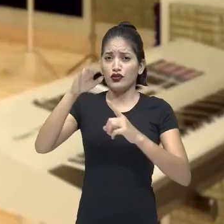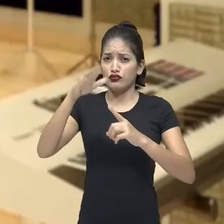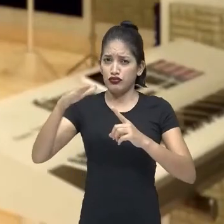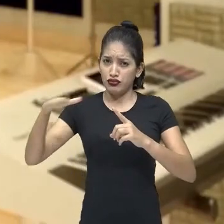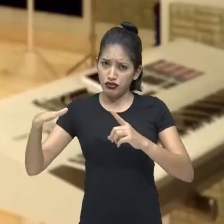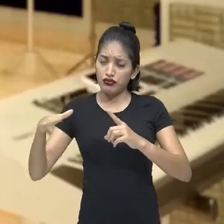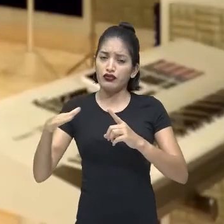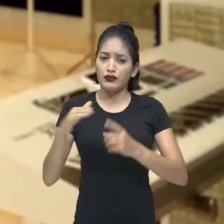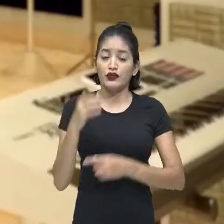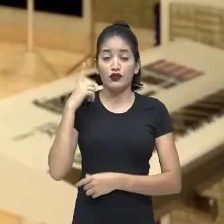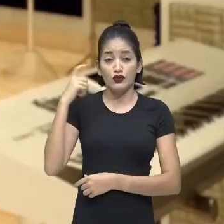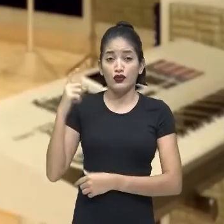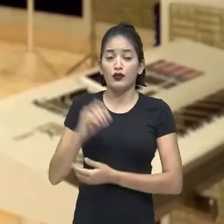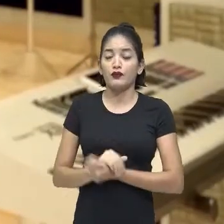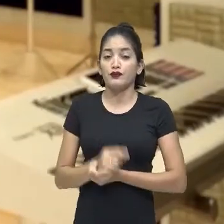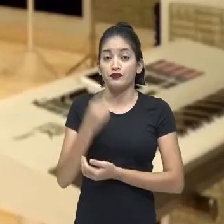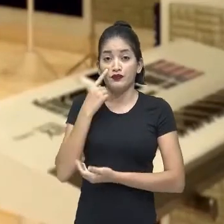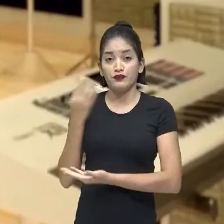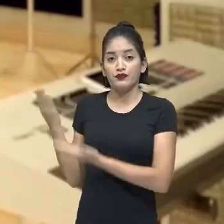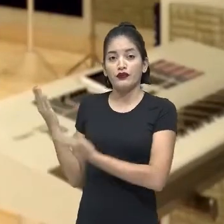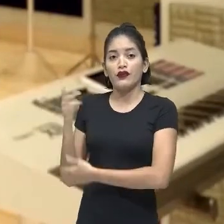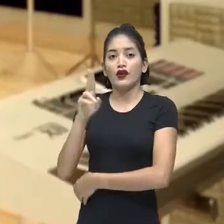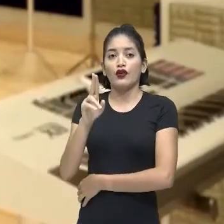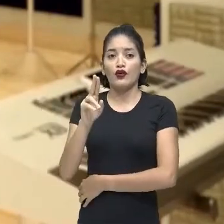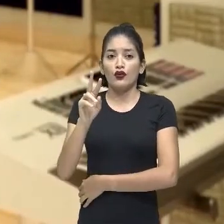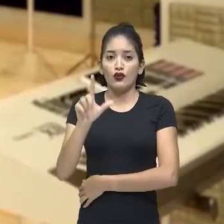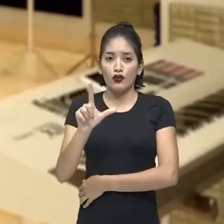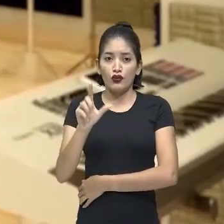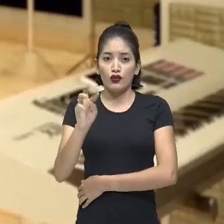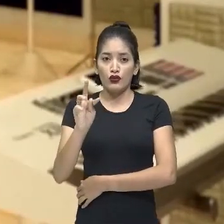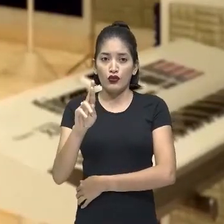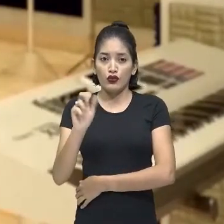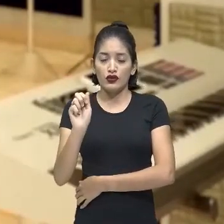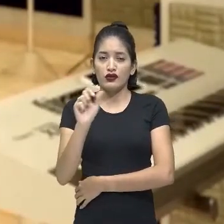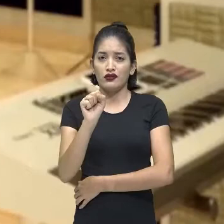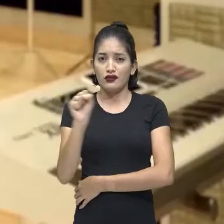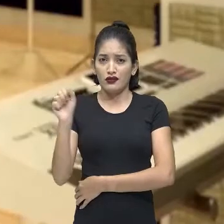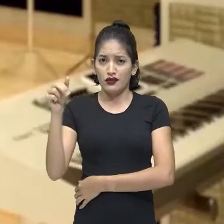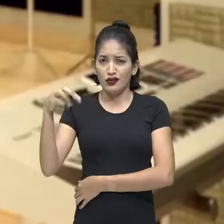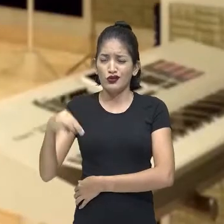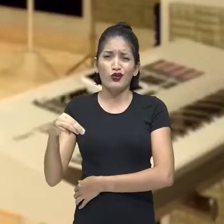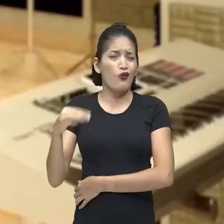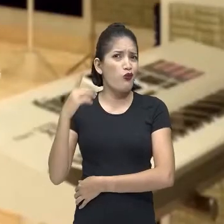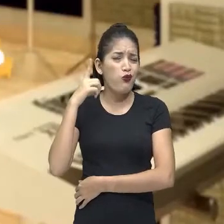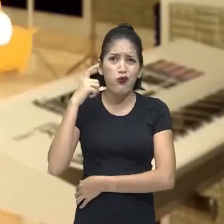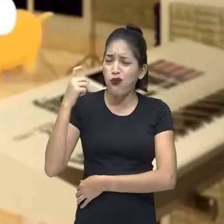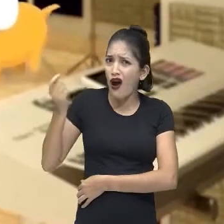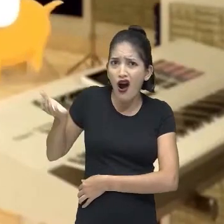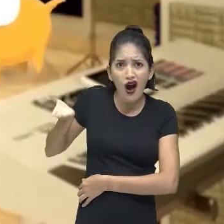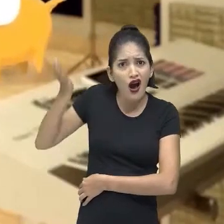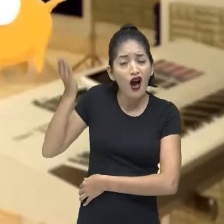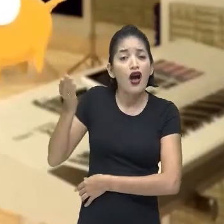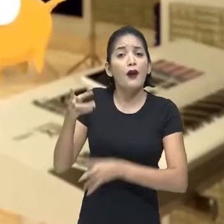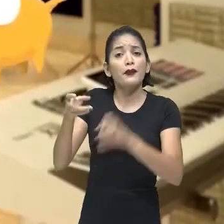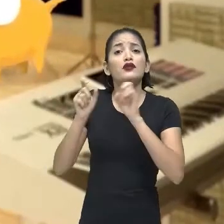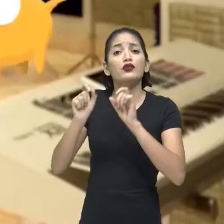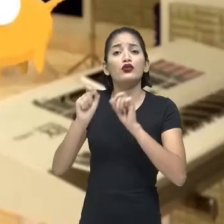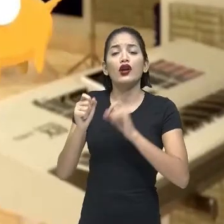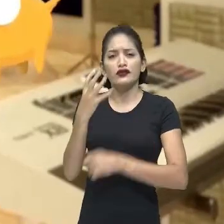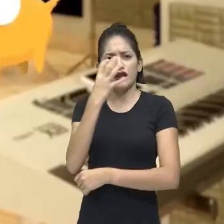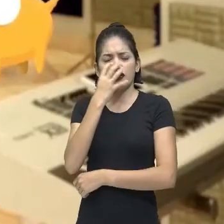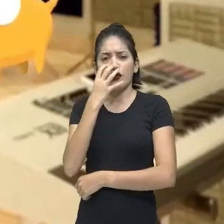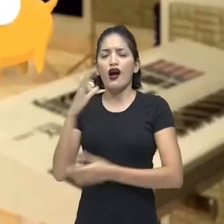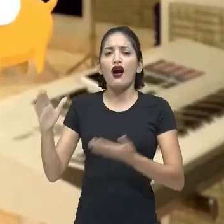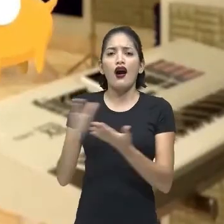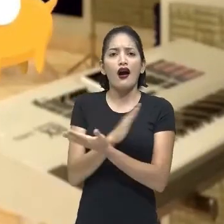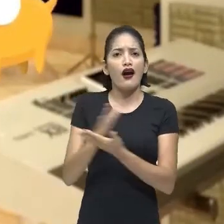mecânicas. Ultrassom, que são aqueles sons muito altos, eles são percebidos, por exemplo, pelos nossos cachorros, né? Já viu que às